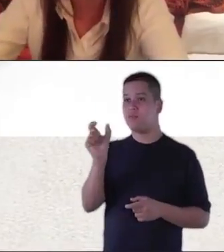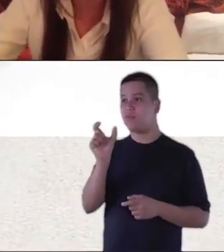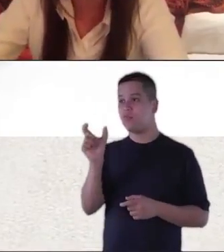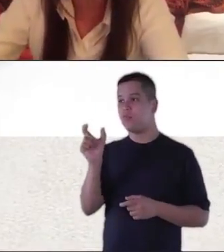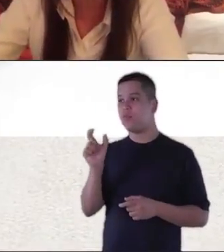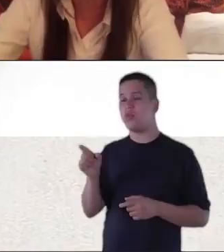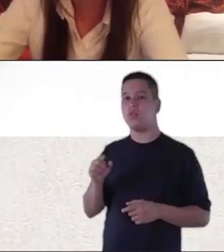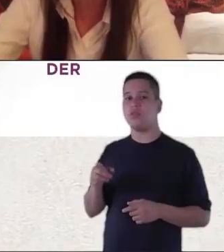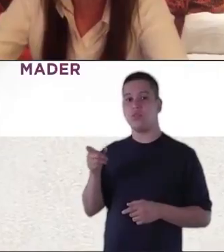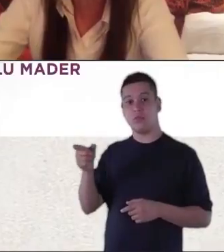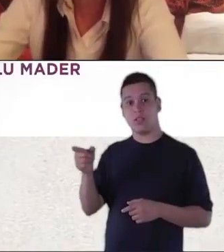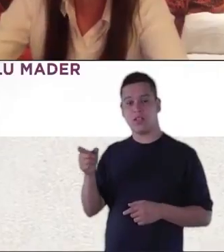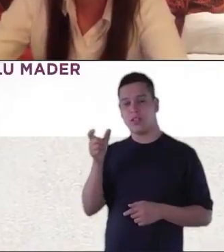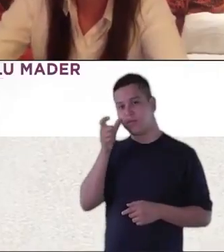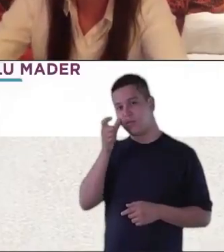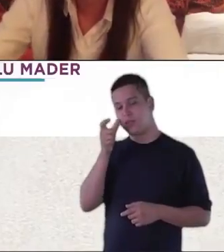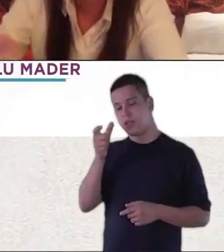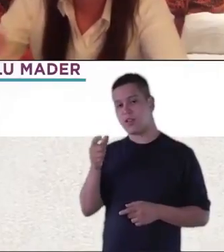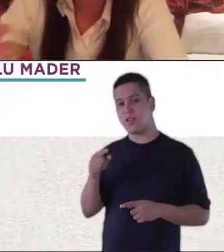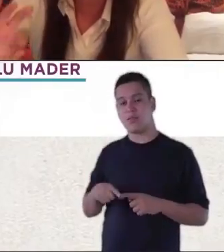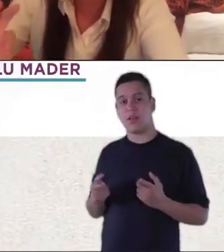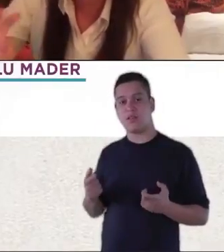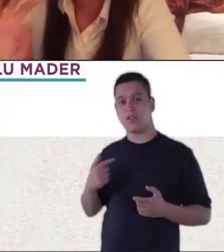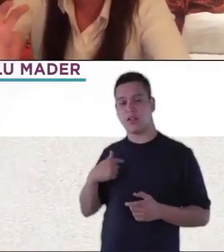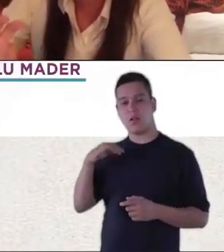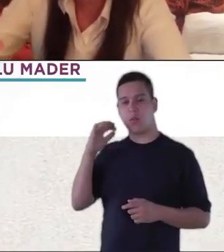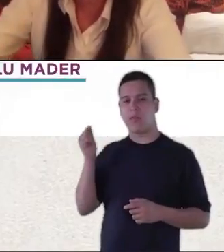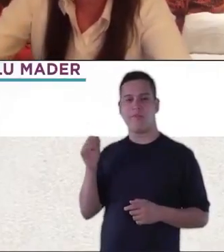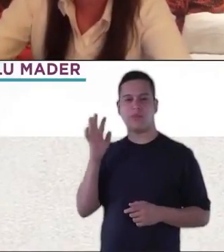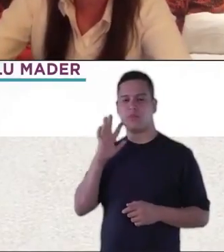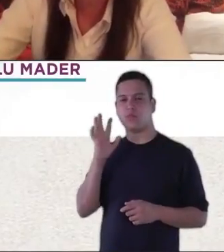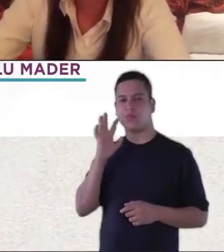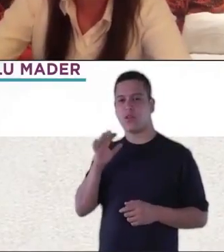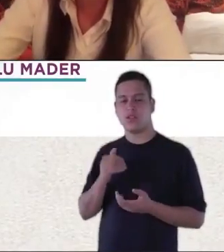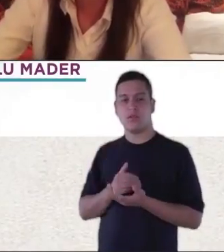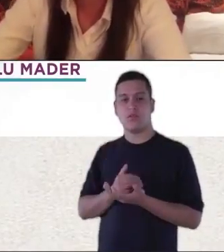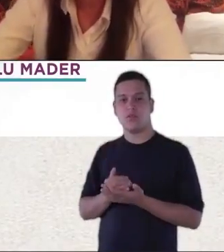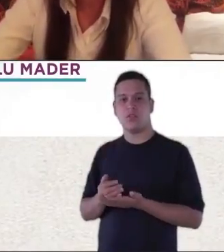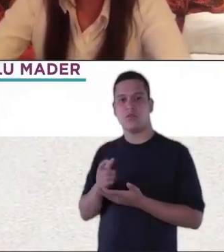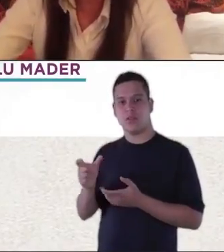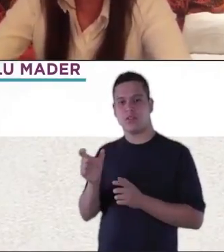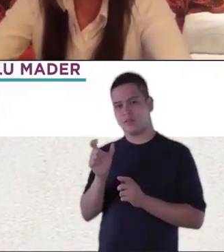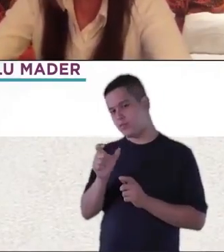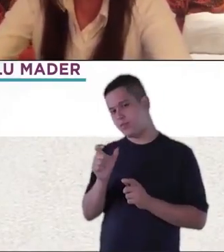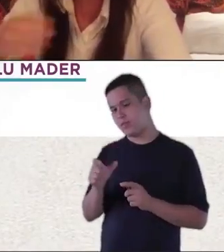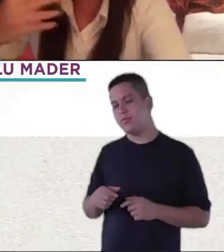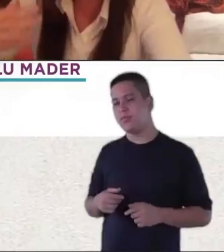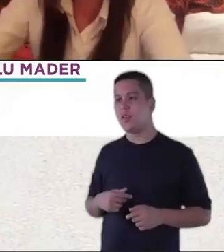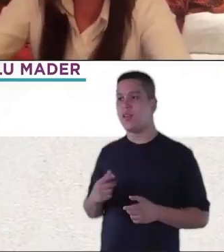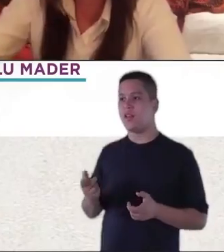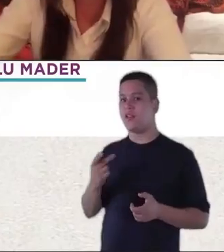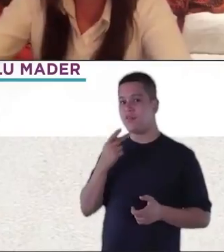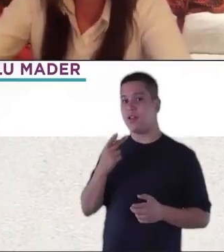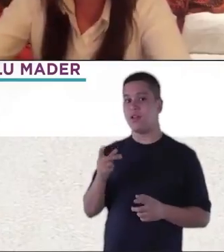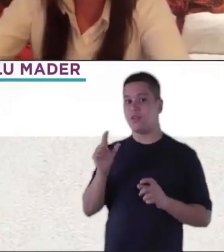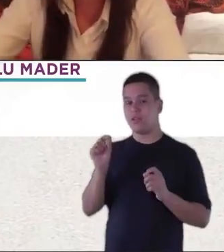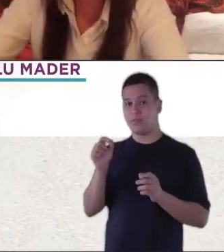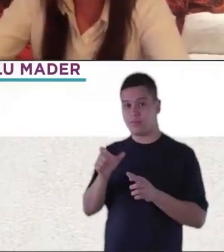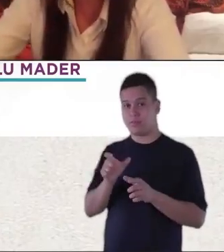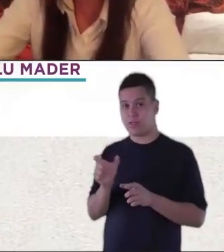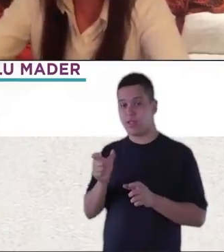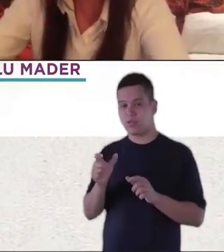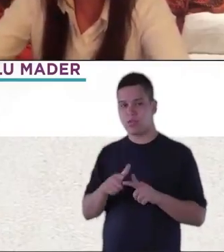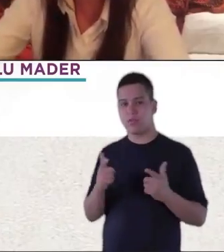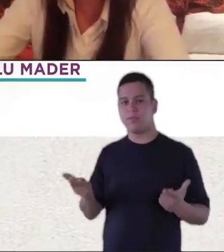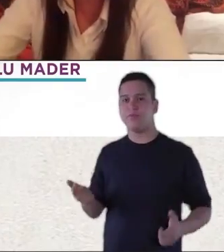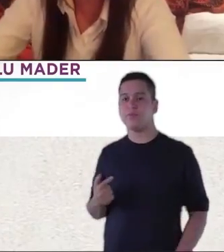todo mundo, mas eu achei muito legal o comecinho, que nem está falando dela especificamente, que ele fala assim, pegaria bem, ele, né, o Drummond falando, pegaria